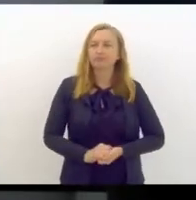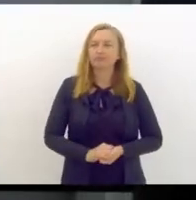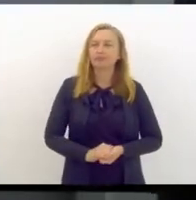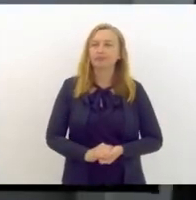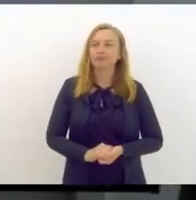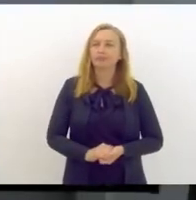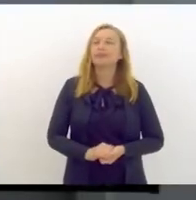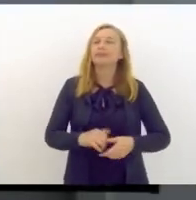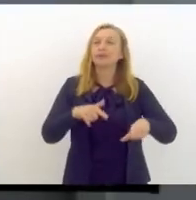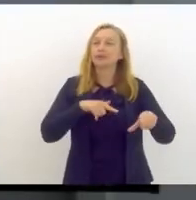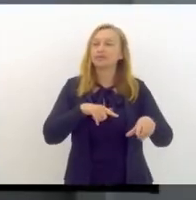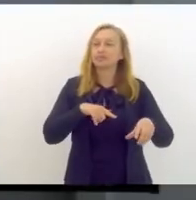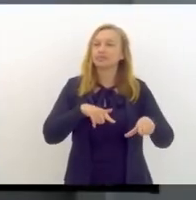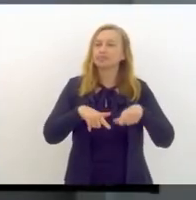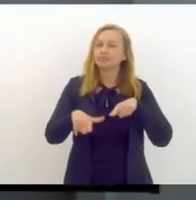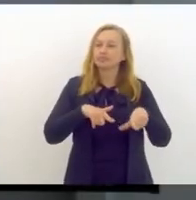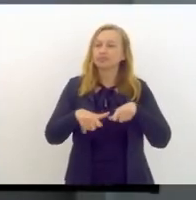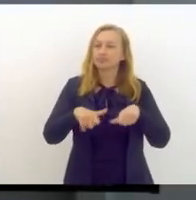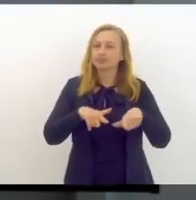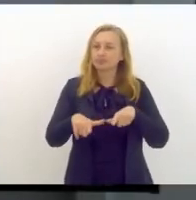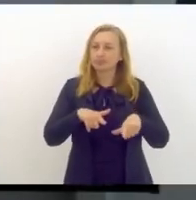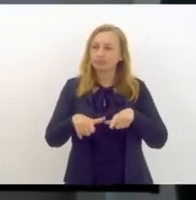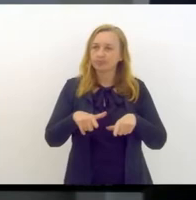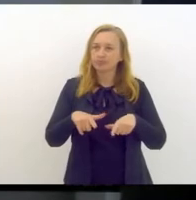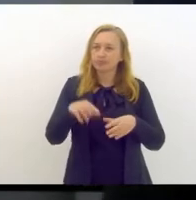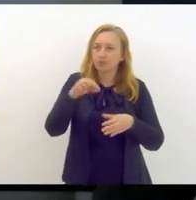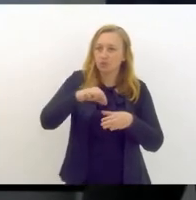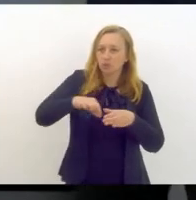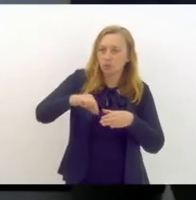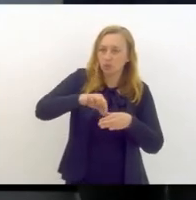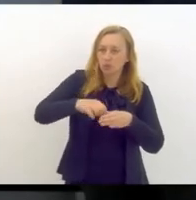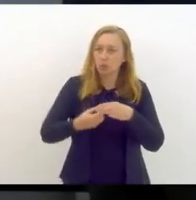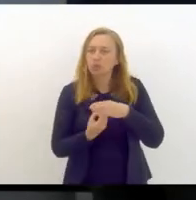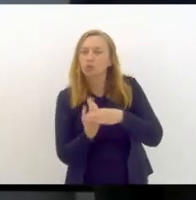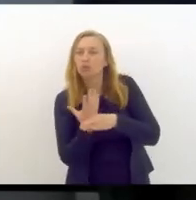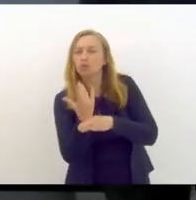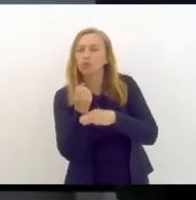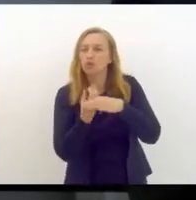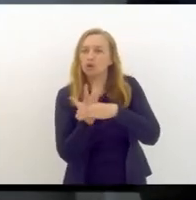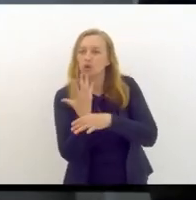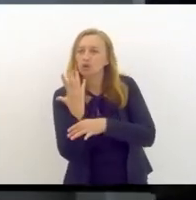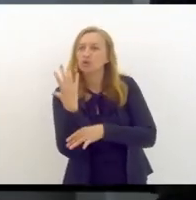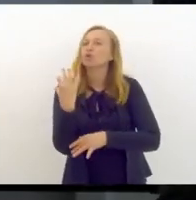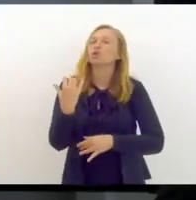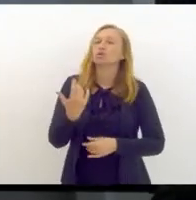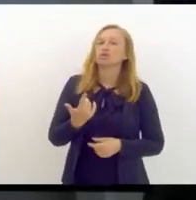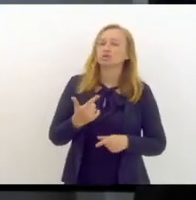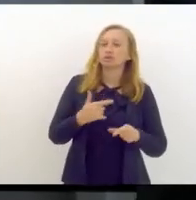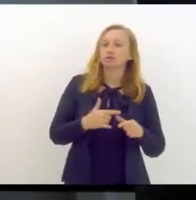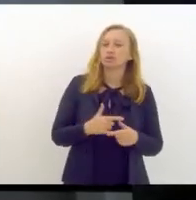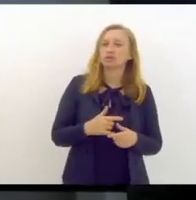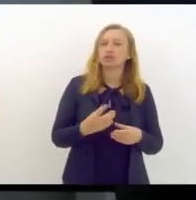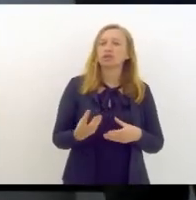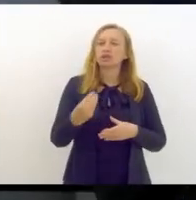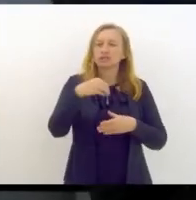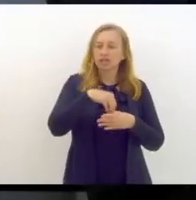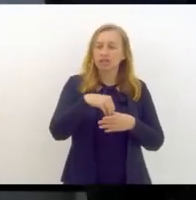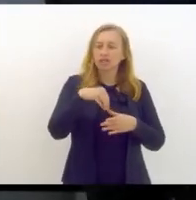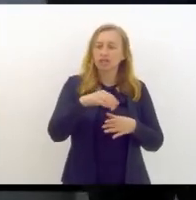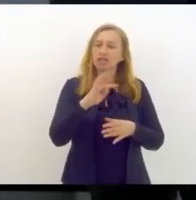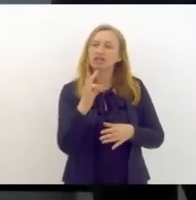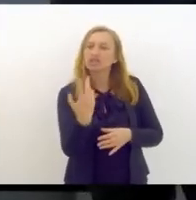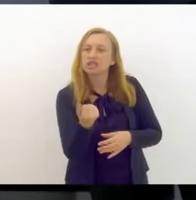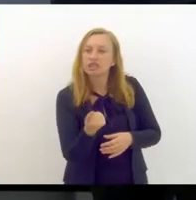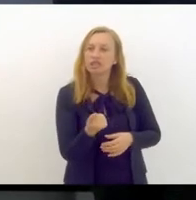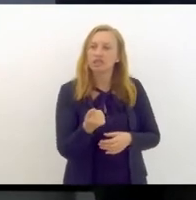A gente trabalha com a contribuição e restauração de ambiente. Para quem não sabe, o Rio Paraíba do Sul, ele dentro das suas ilhas, dentro